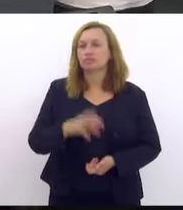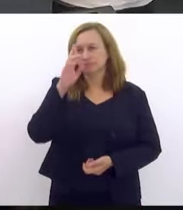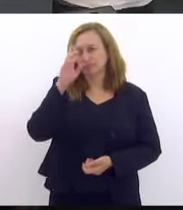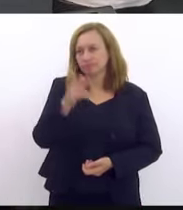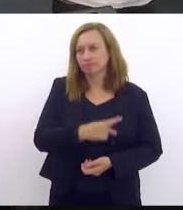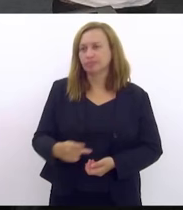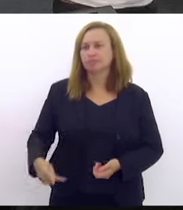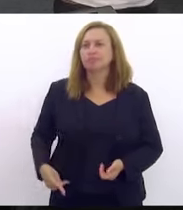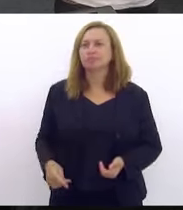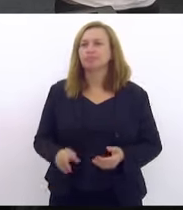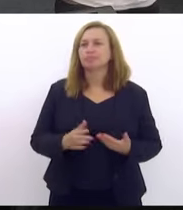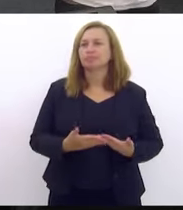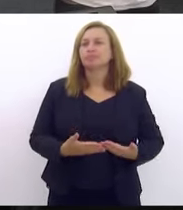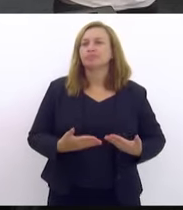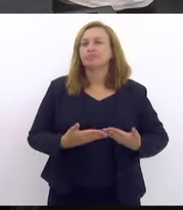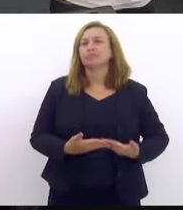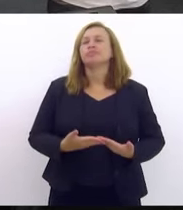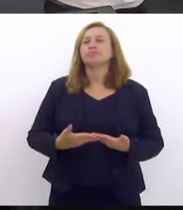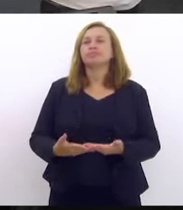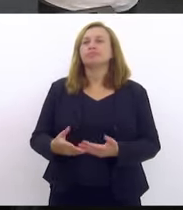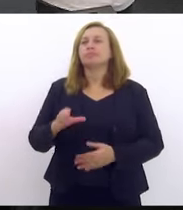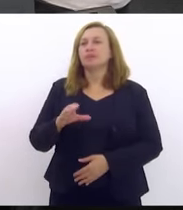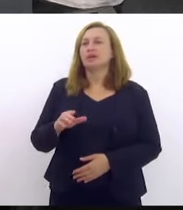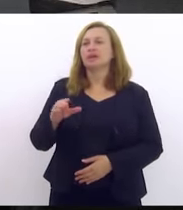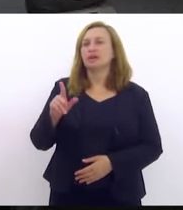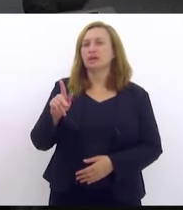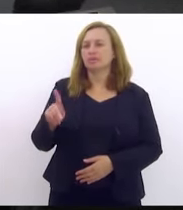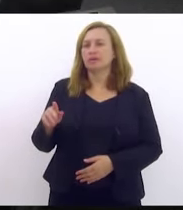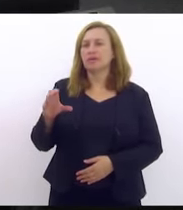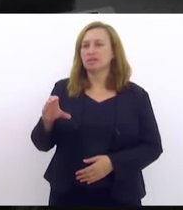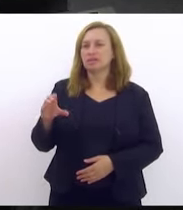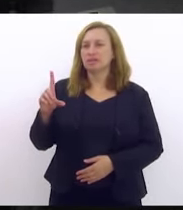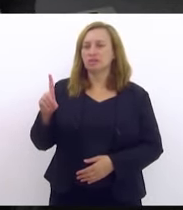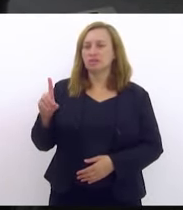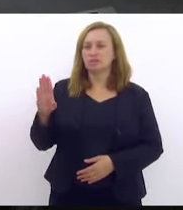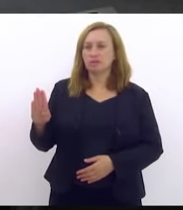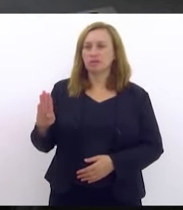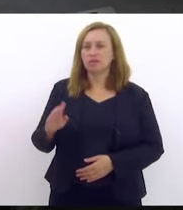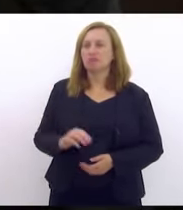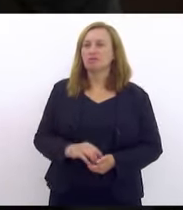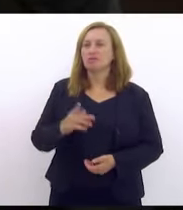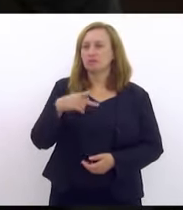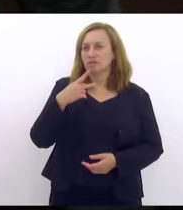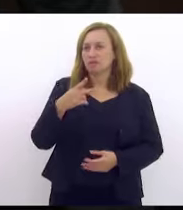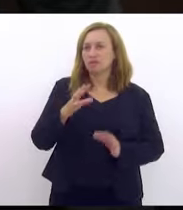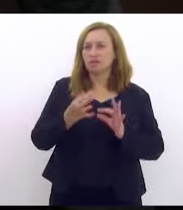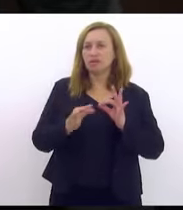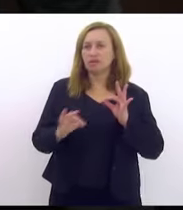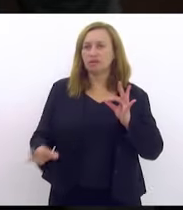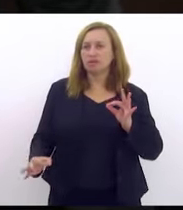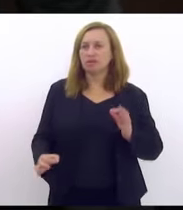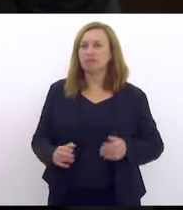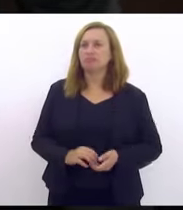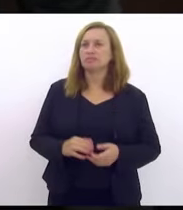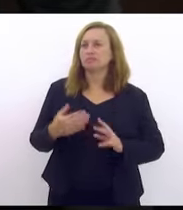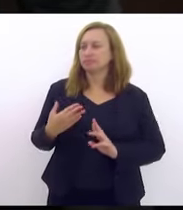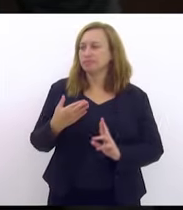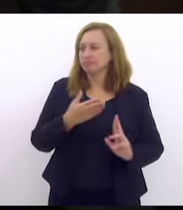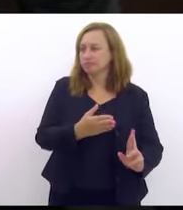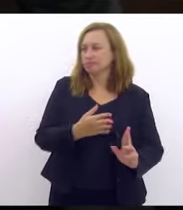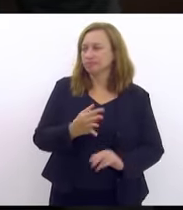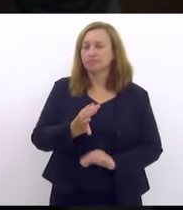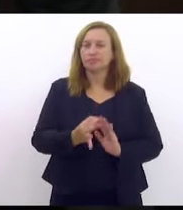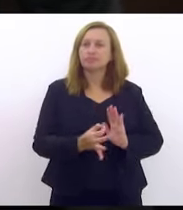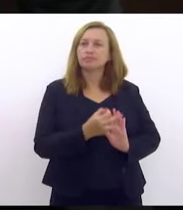Presidente, para encaminhar pela bancada do PCdoB, tentar ser bastante breve e sucinta, naquilo que se refere à